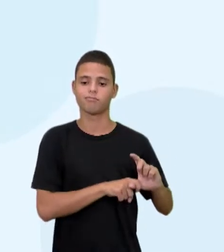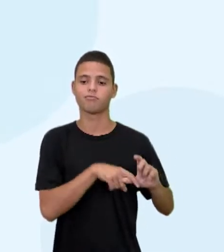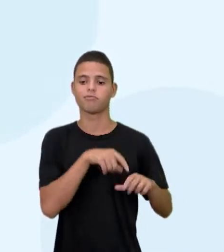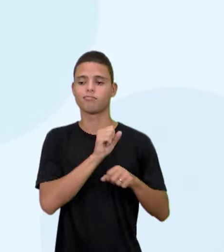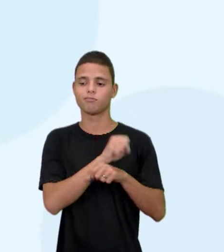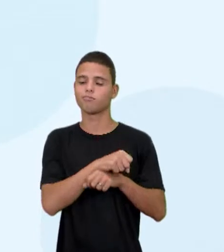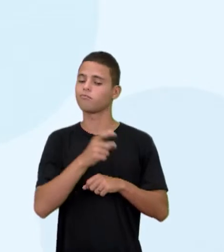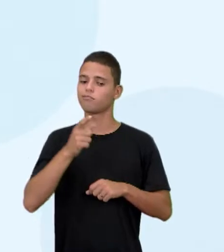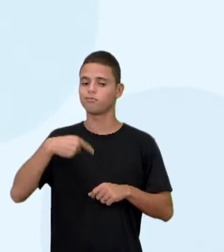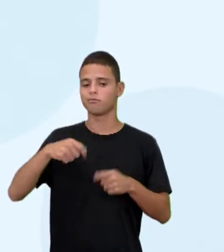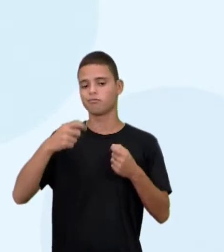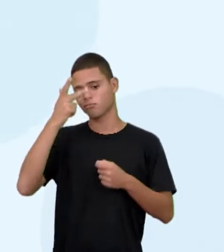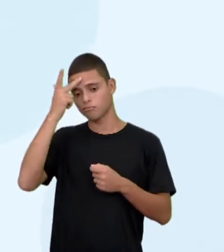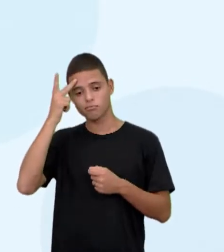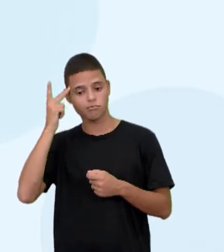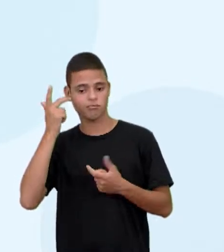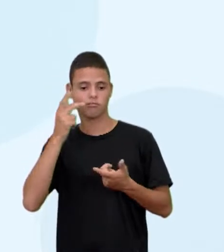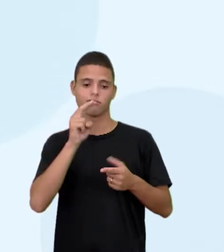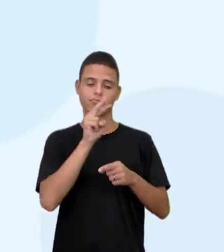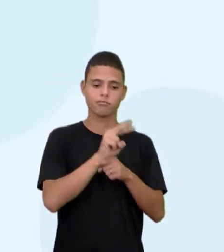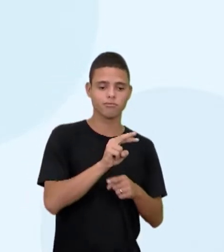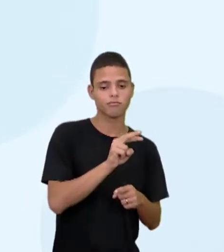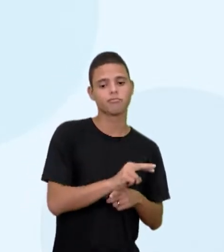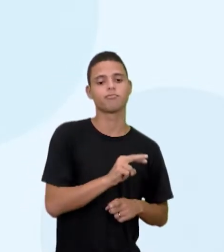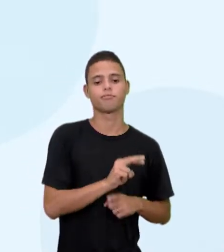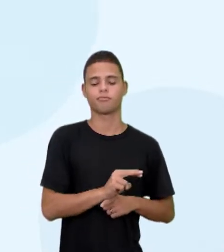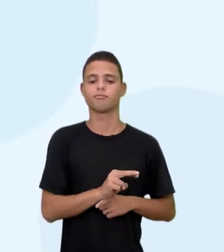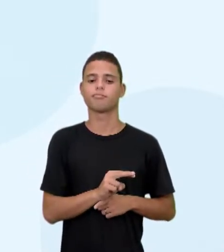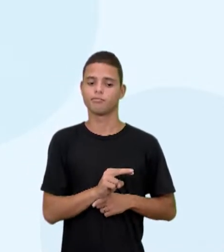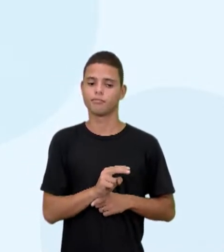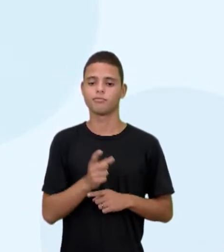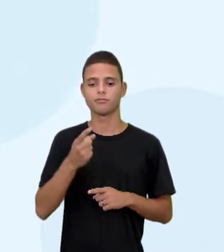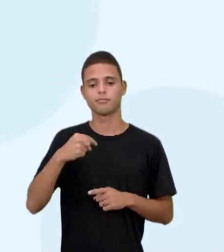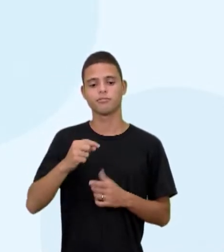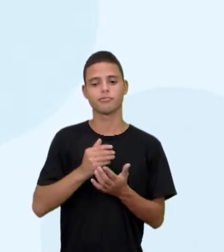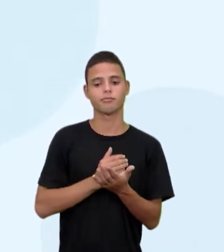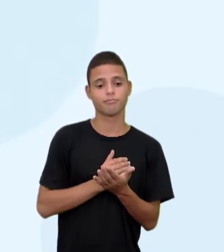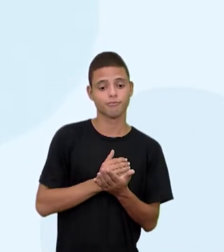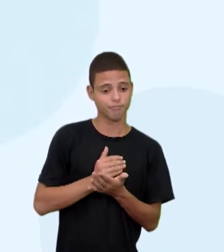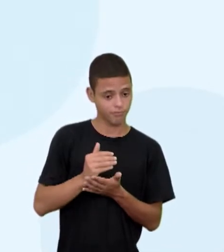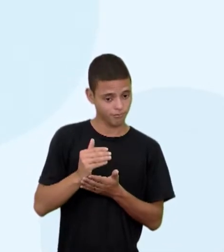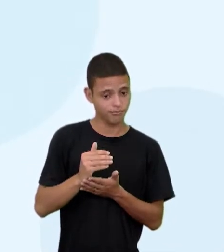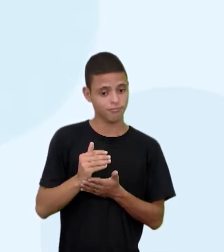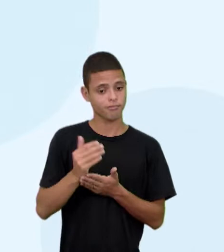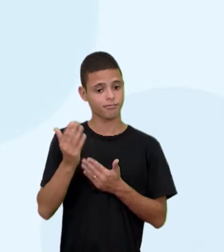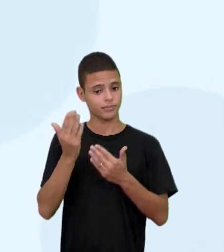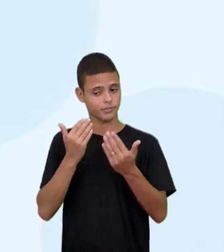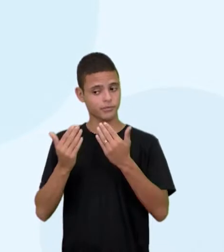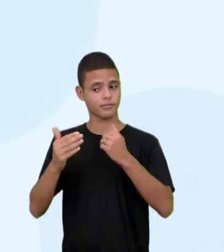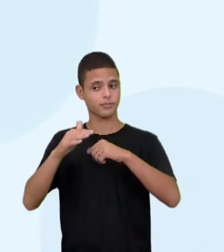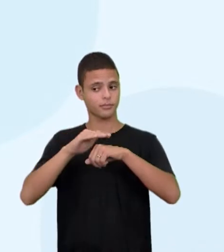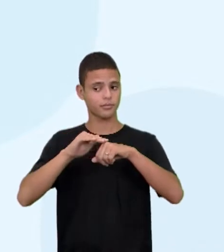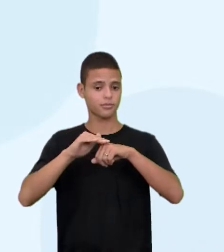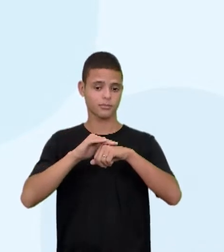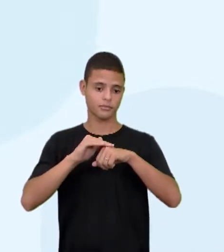precisa de uma pessoa responsável para cuidar da gente. A gente começa a falar e a